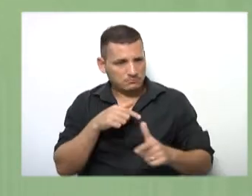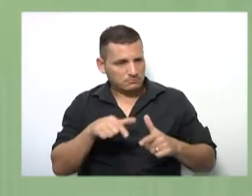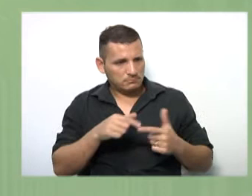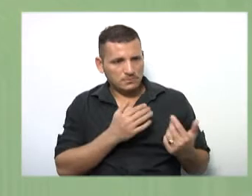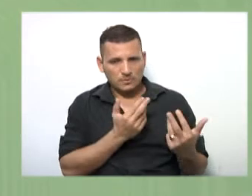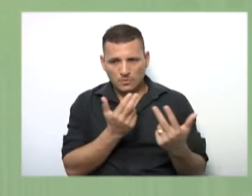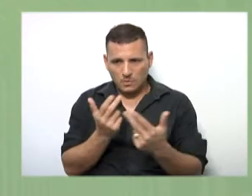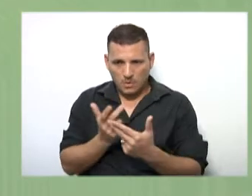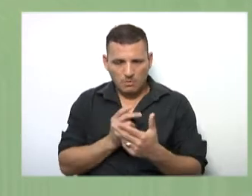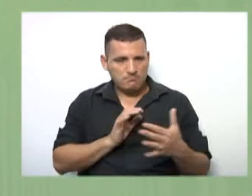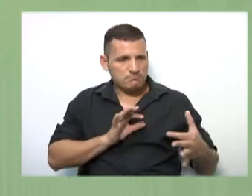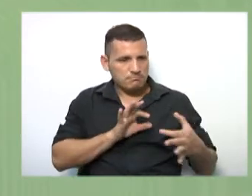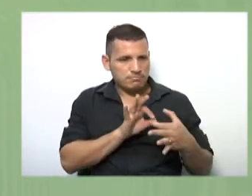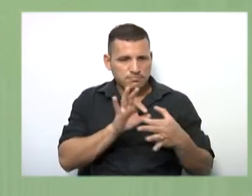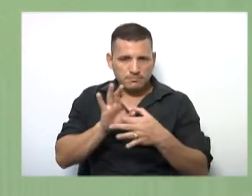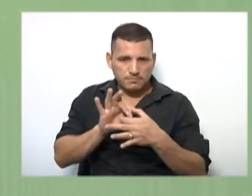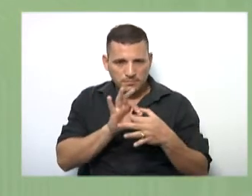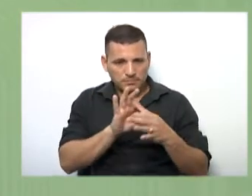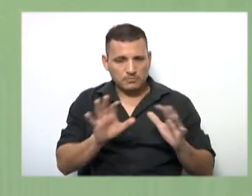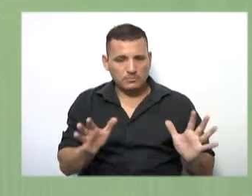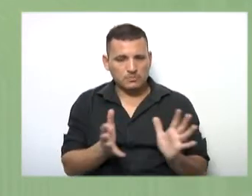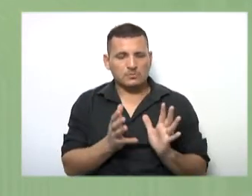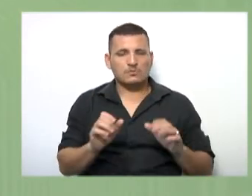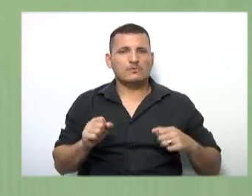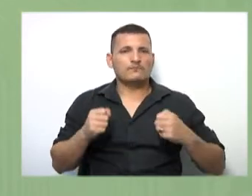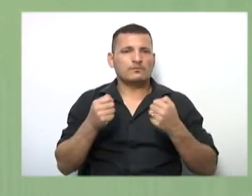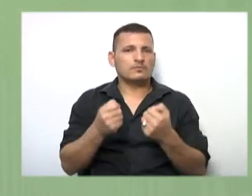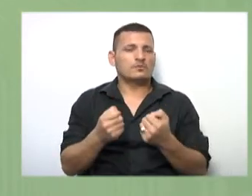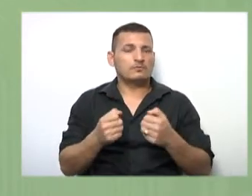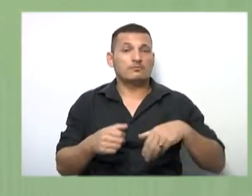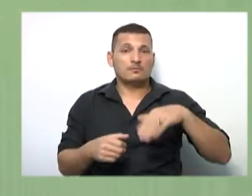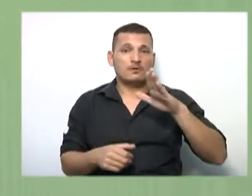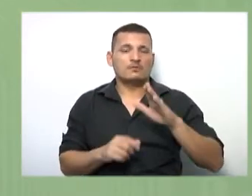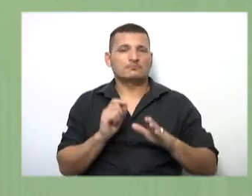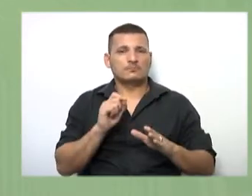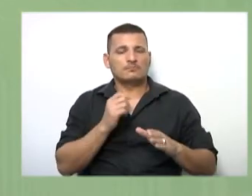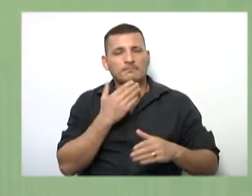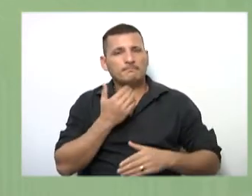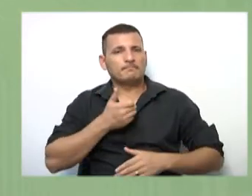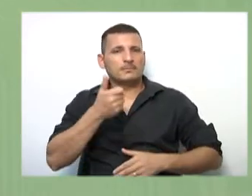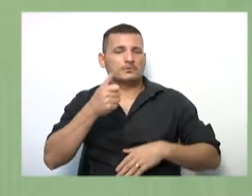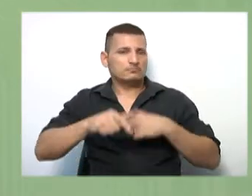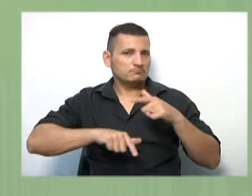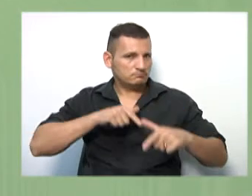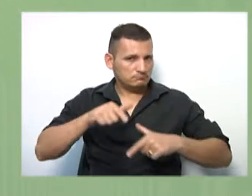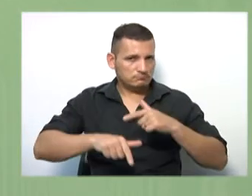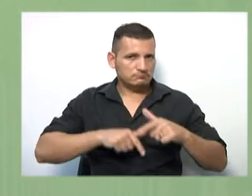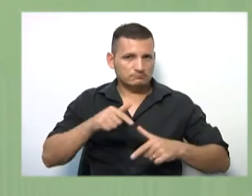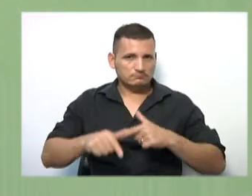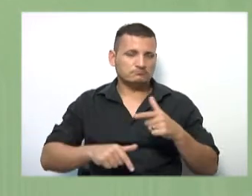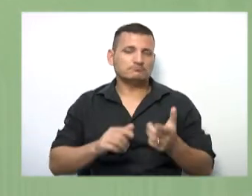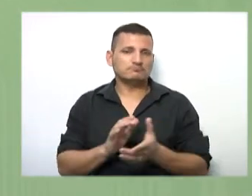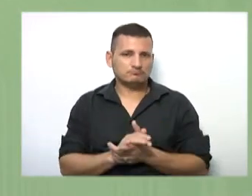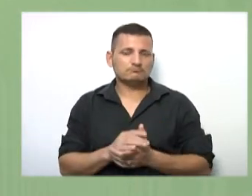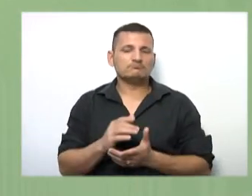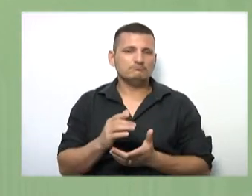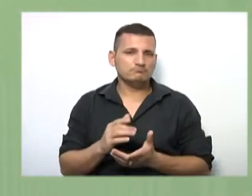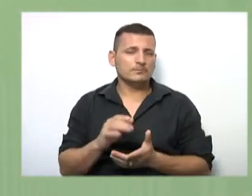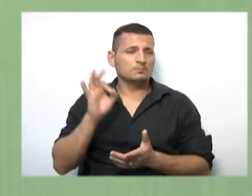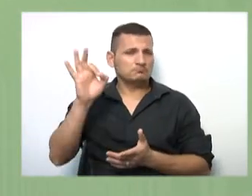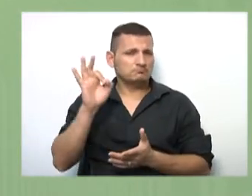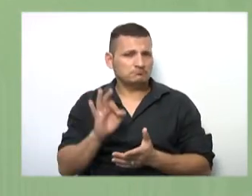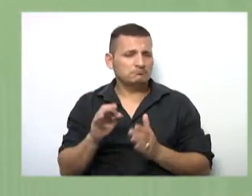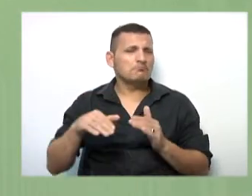se tornam mais fortes na busca por melhores condições de trabalho, em meio a altos índices de desemprego.